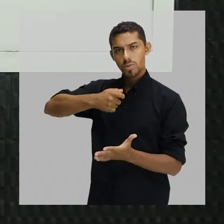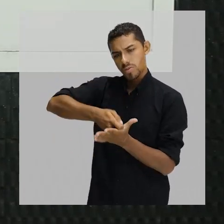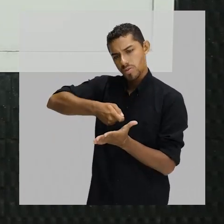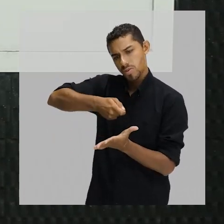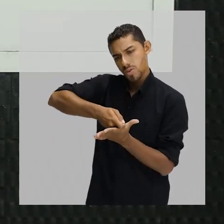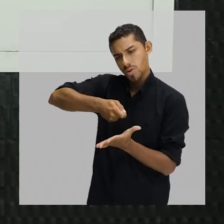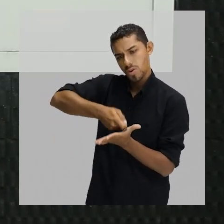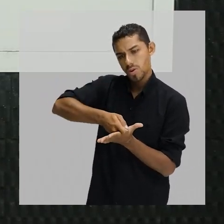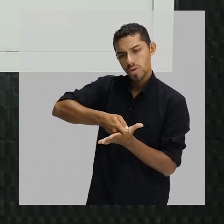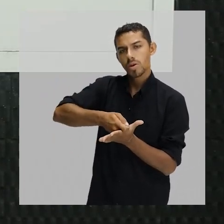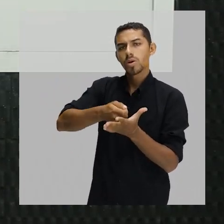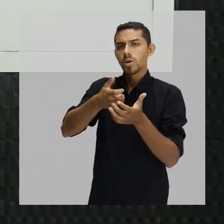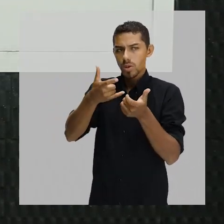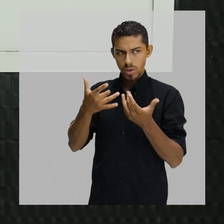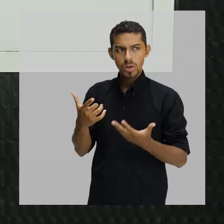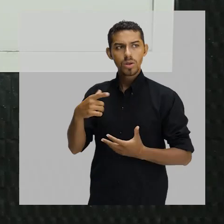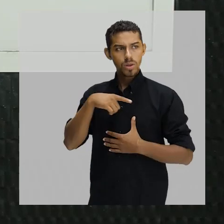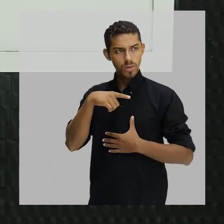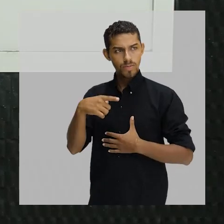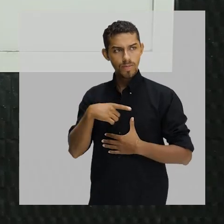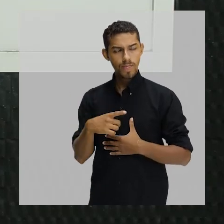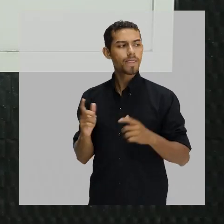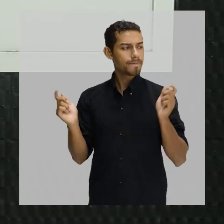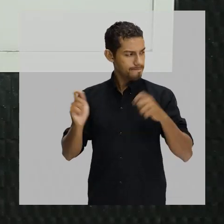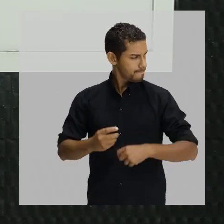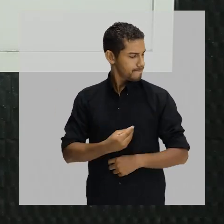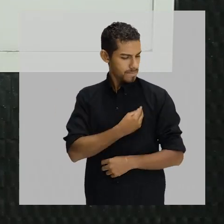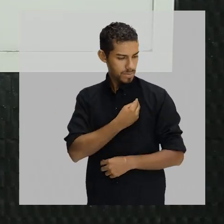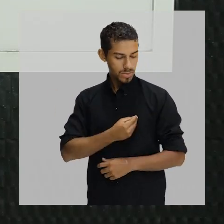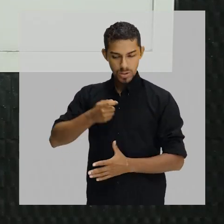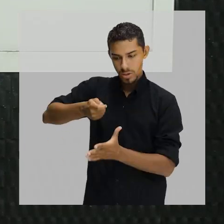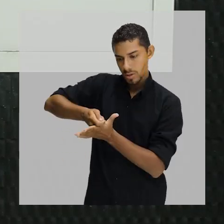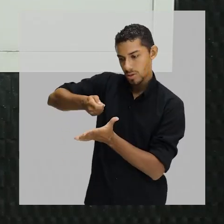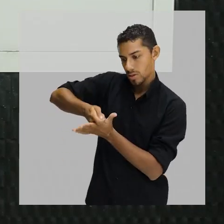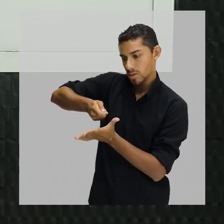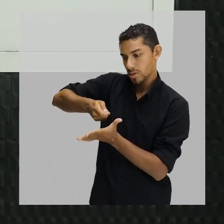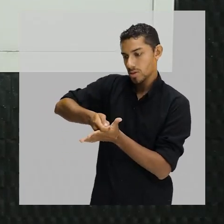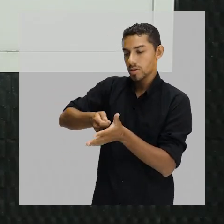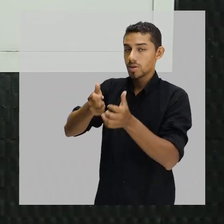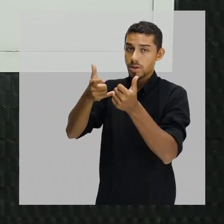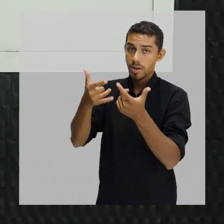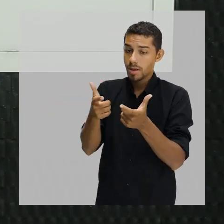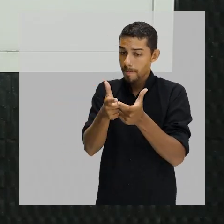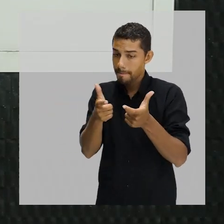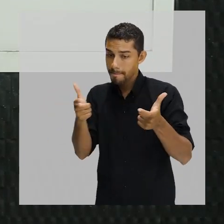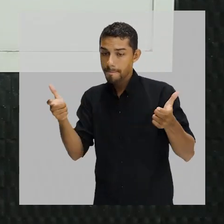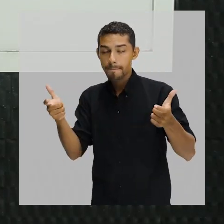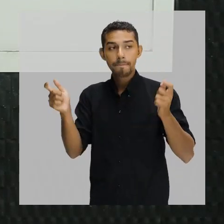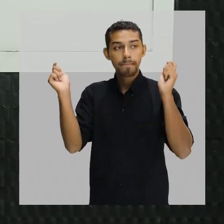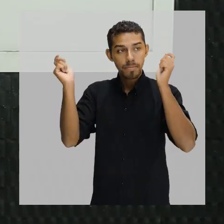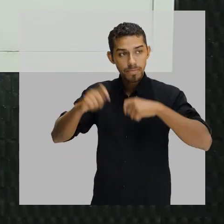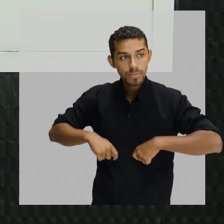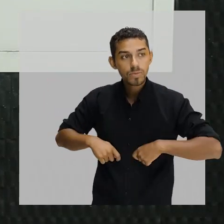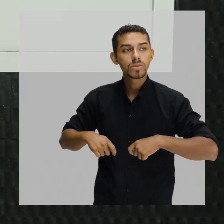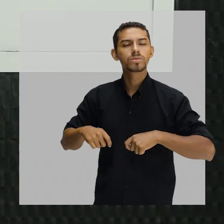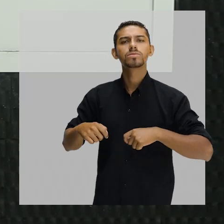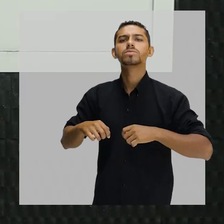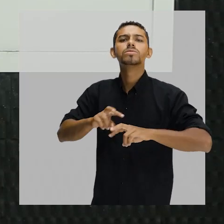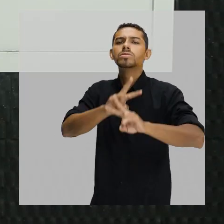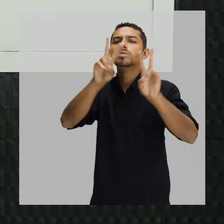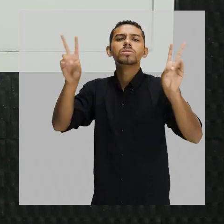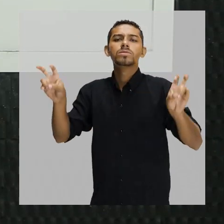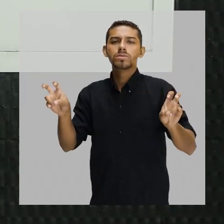ficar diferenciado. Existe uma exigência maior, ok, para este